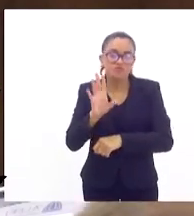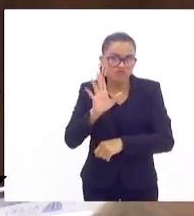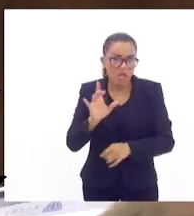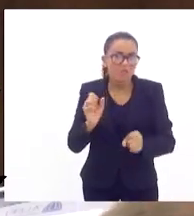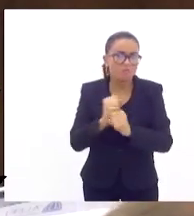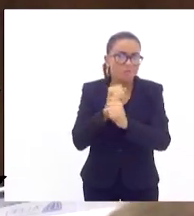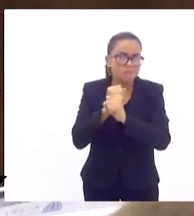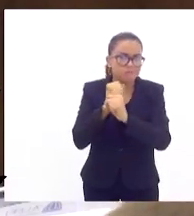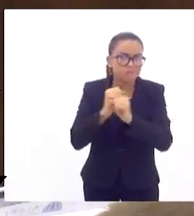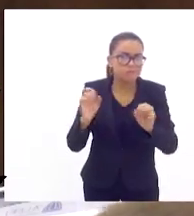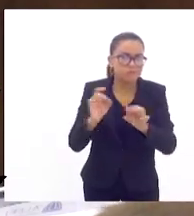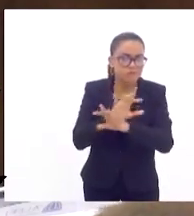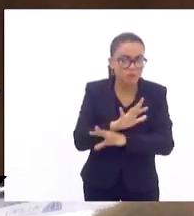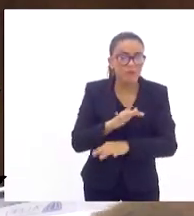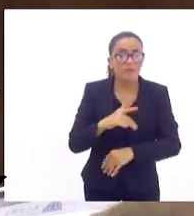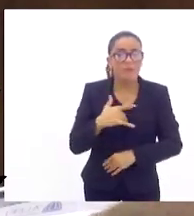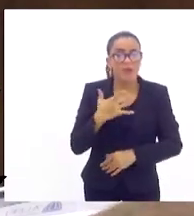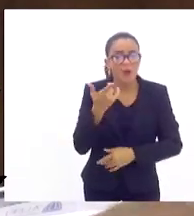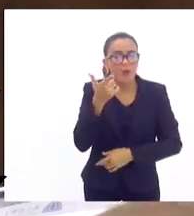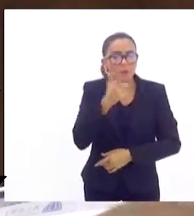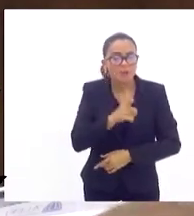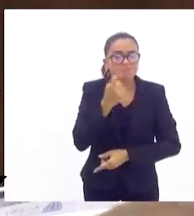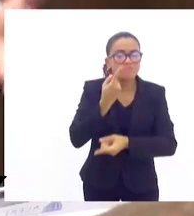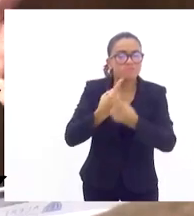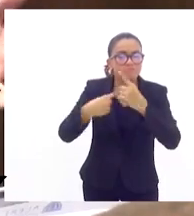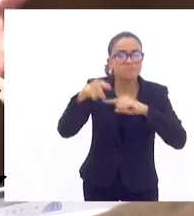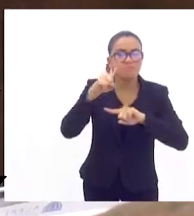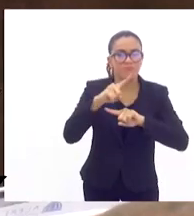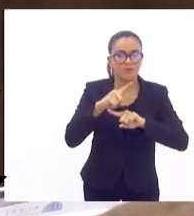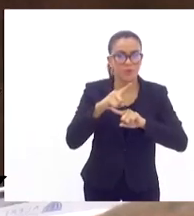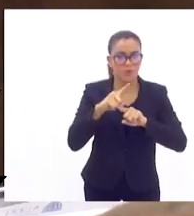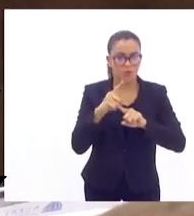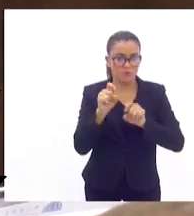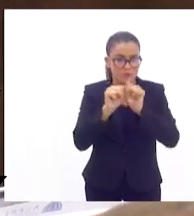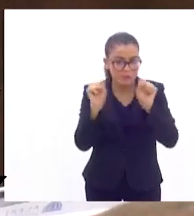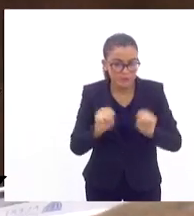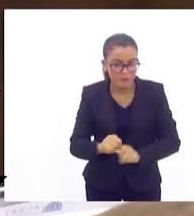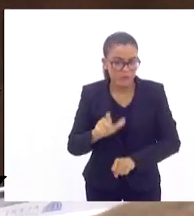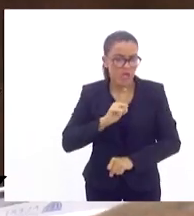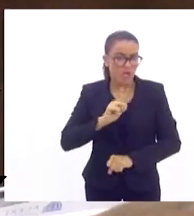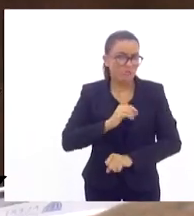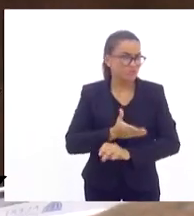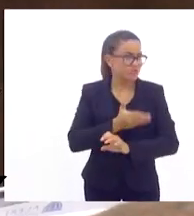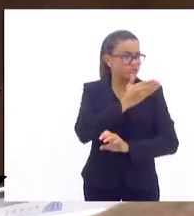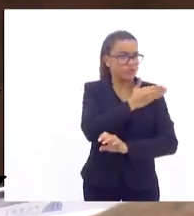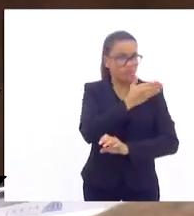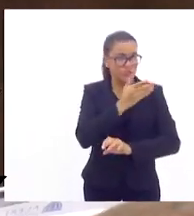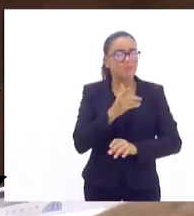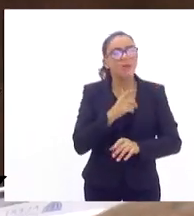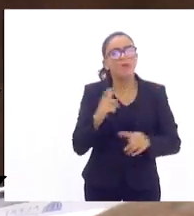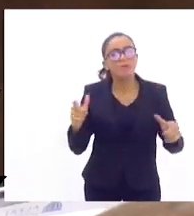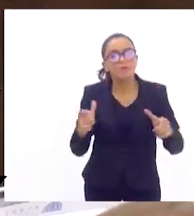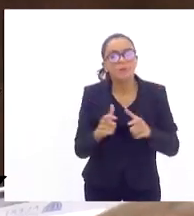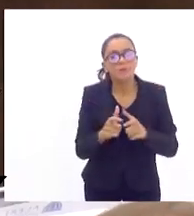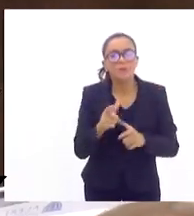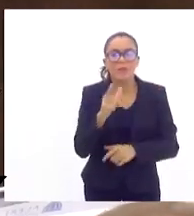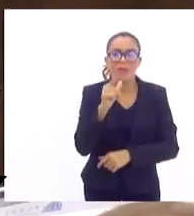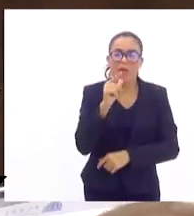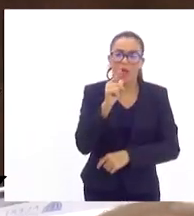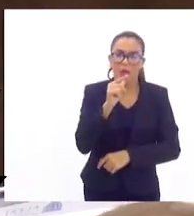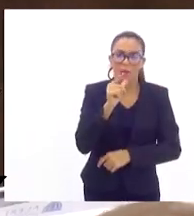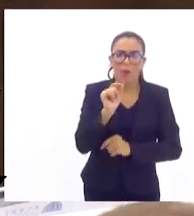gente está conseguindo, com a recuperação dos sistemas existentes, já diminuir a quantidade de água que a